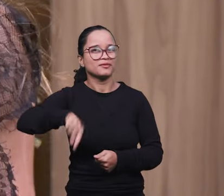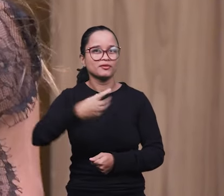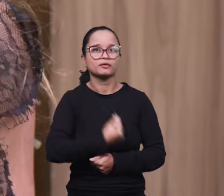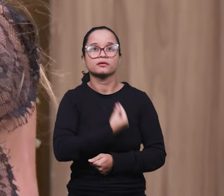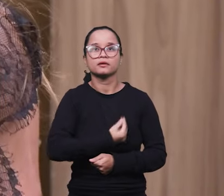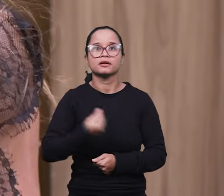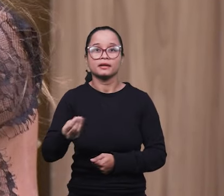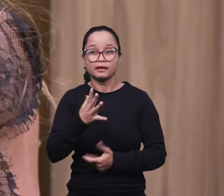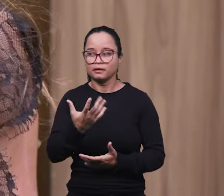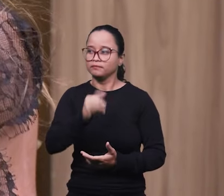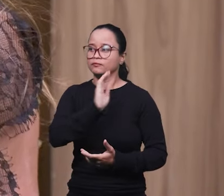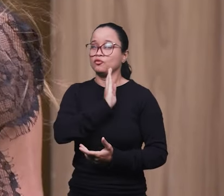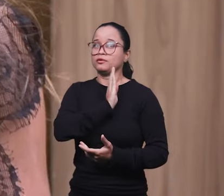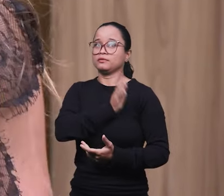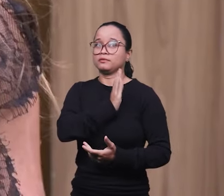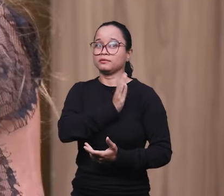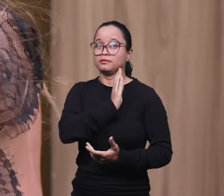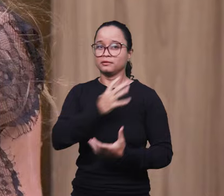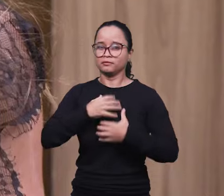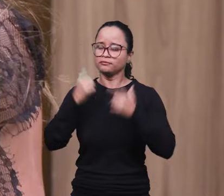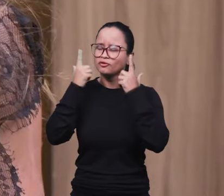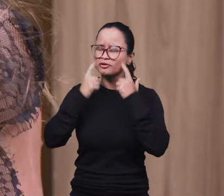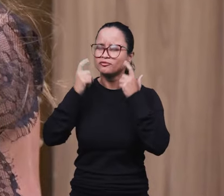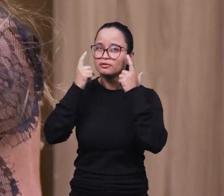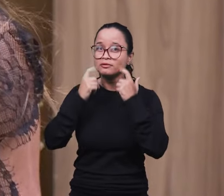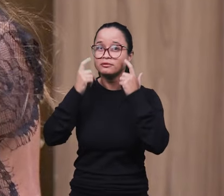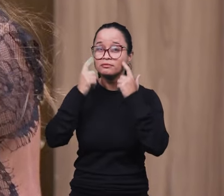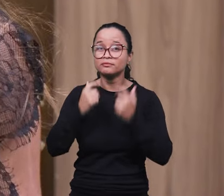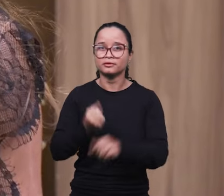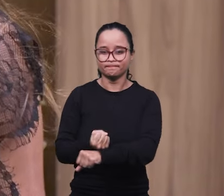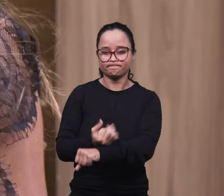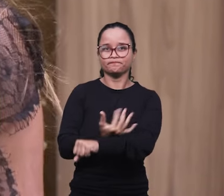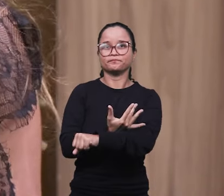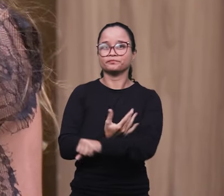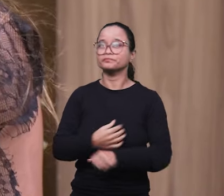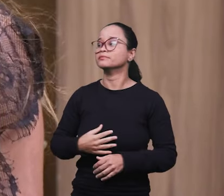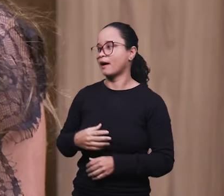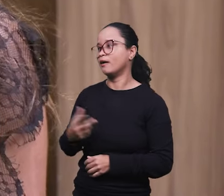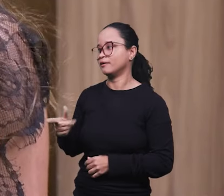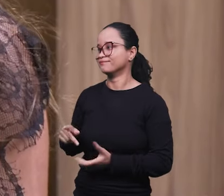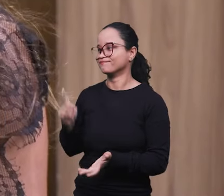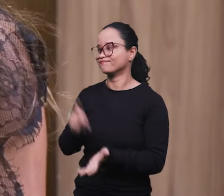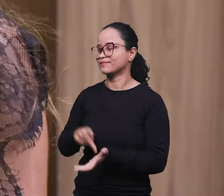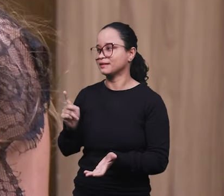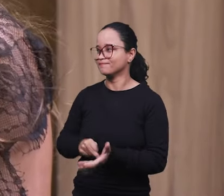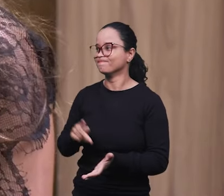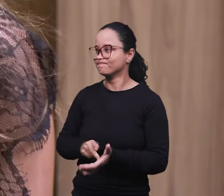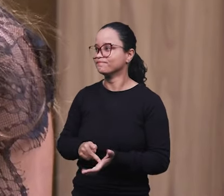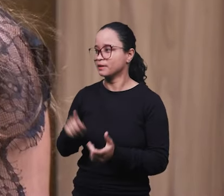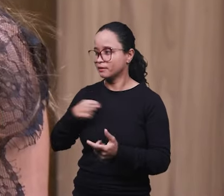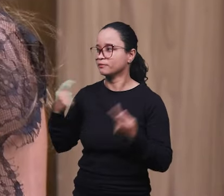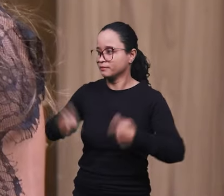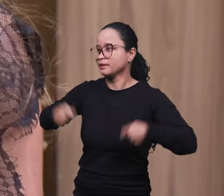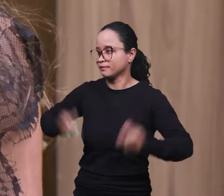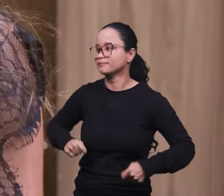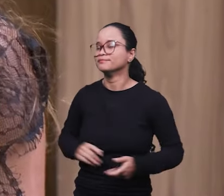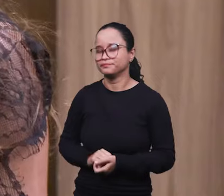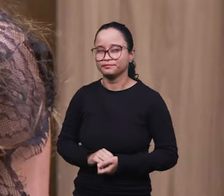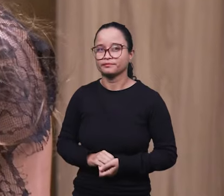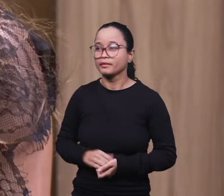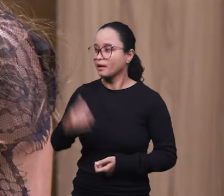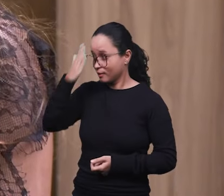aquilo foi tocando o coração dela e ela foi se quebrantando ficou muito emocionada e falou Vitória realmente é disso que eu precisava eu